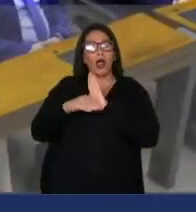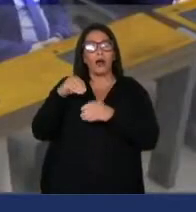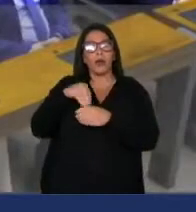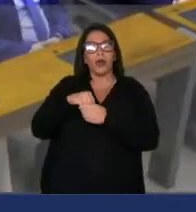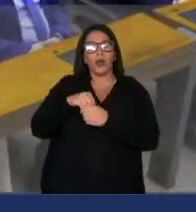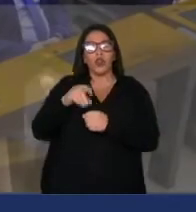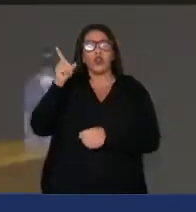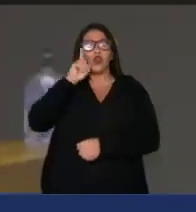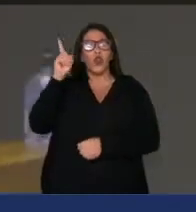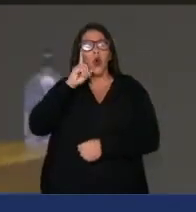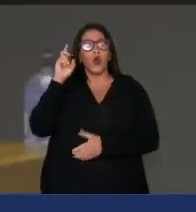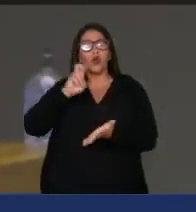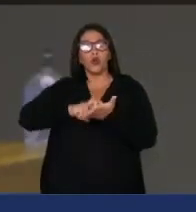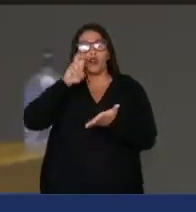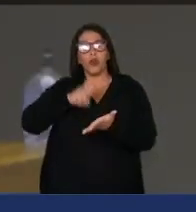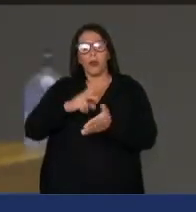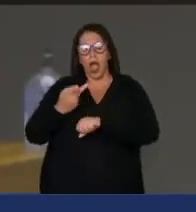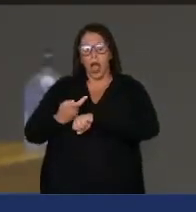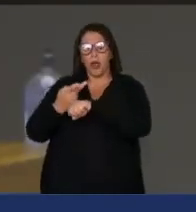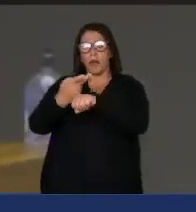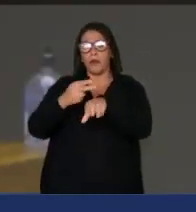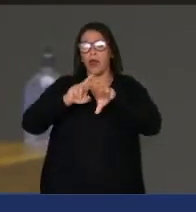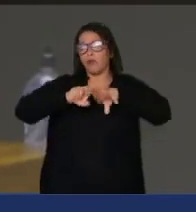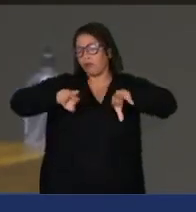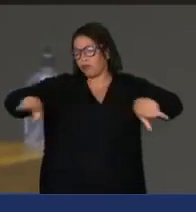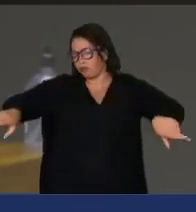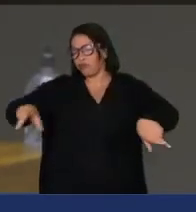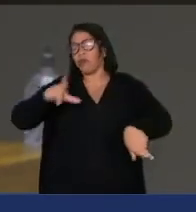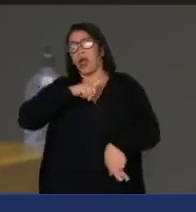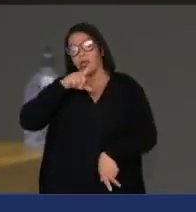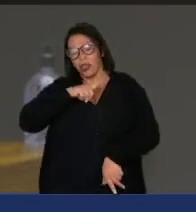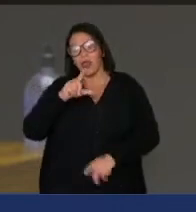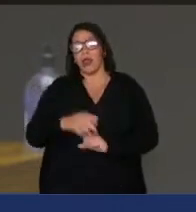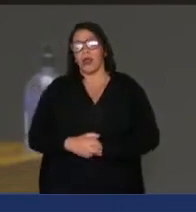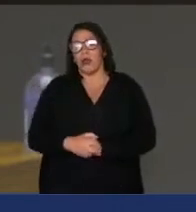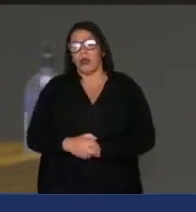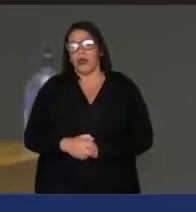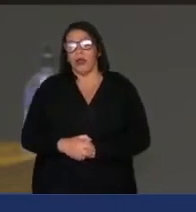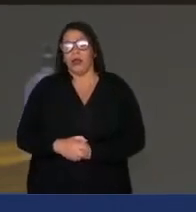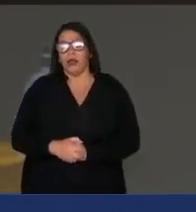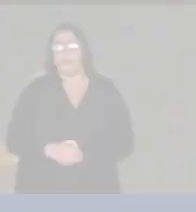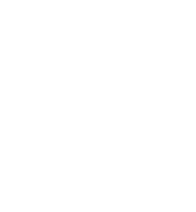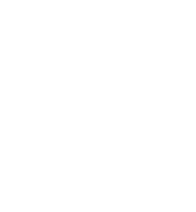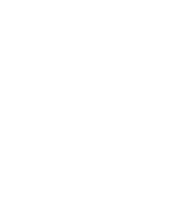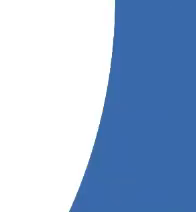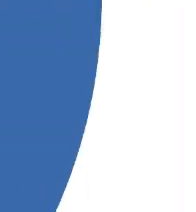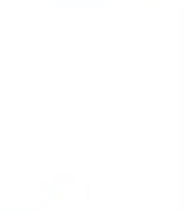todas as premiações entregues no estado do Amapá, referente ao rádio jornalismo.